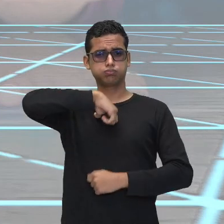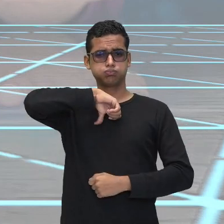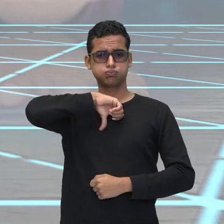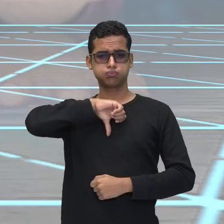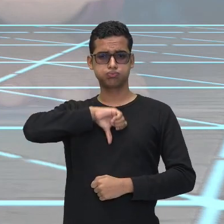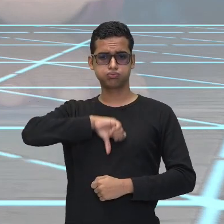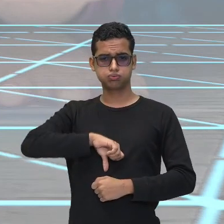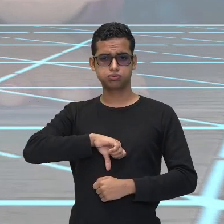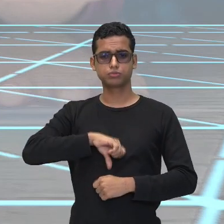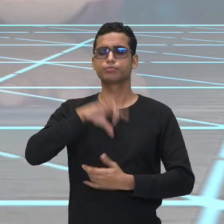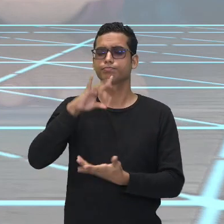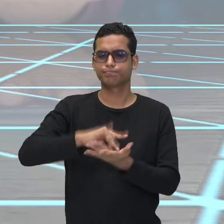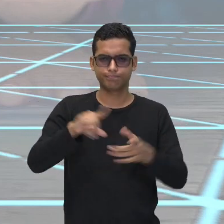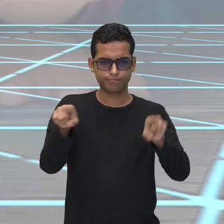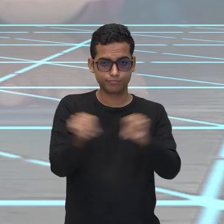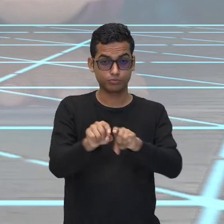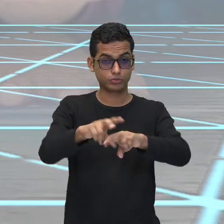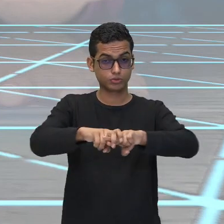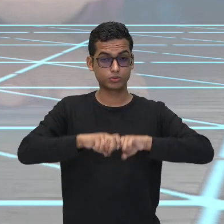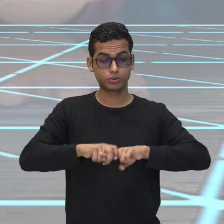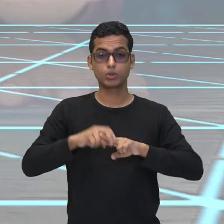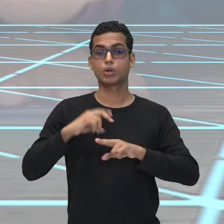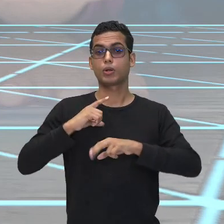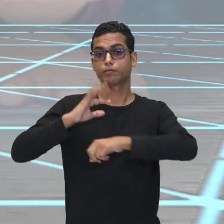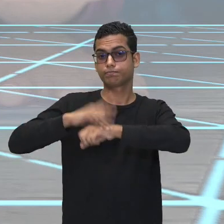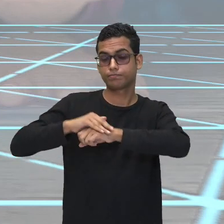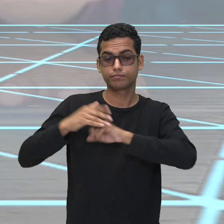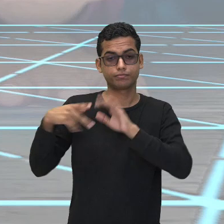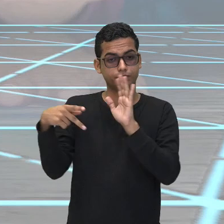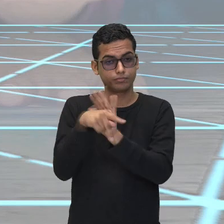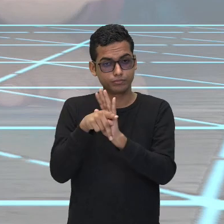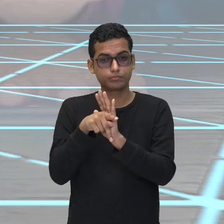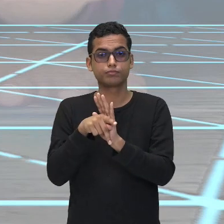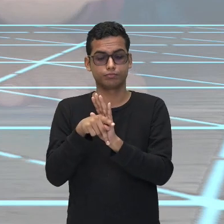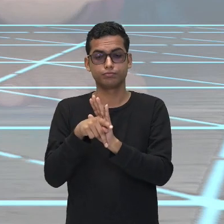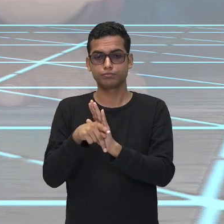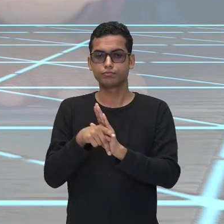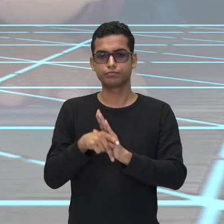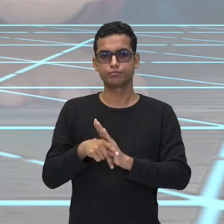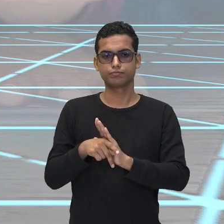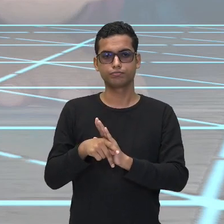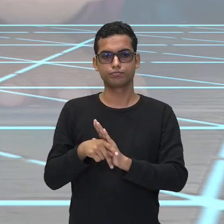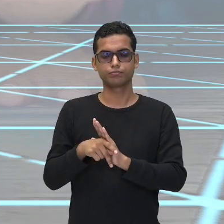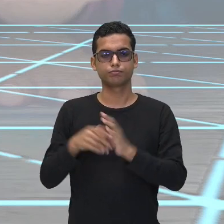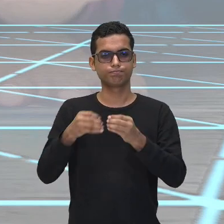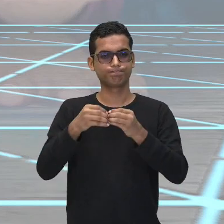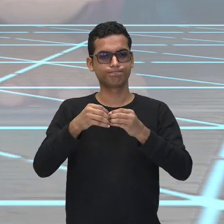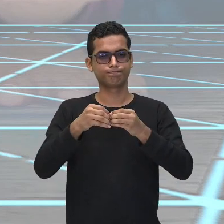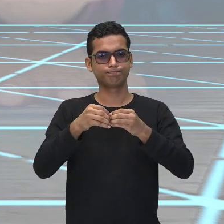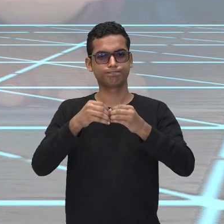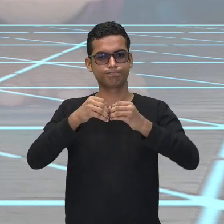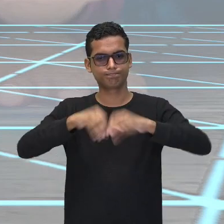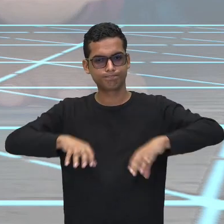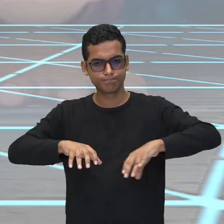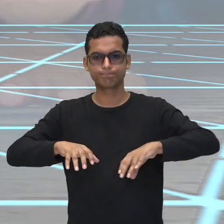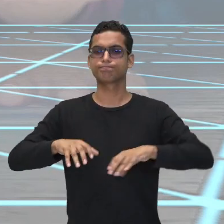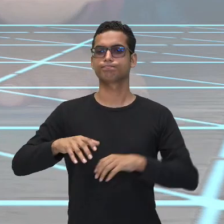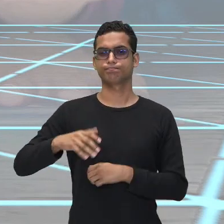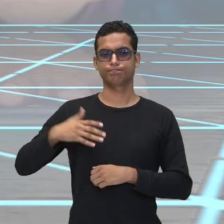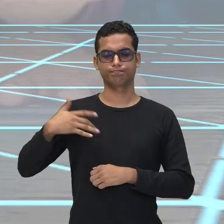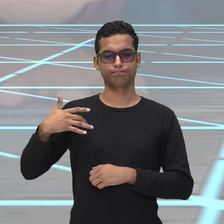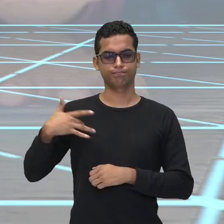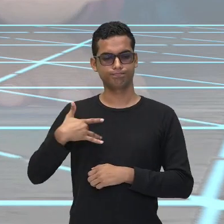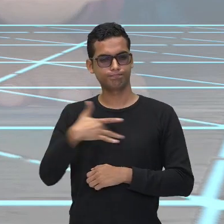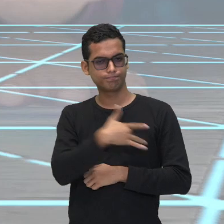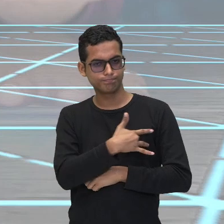sua autoestima, justamente pelo impacto negativo que há na sua saúde por conta da instalação dessas doenças que